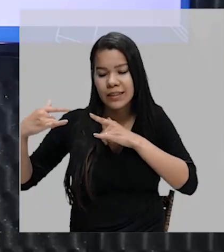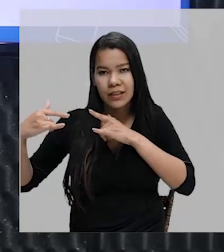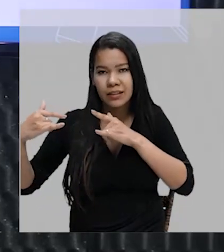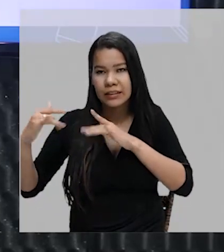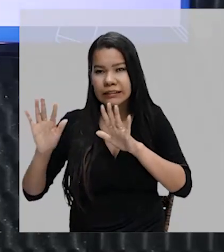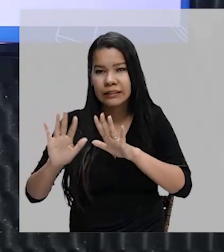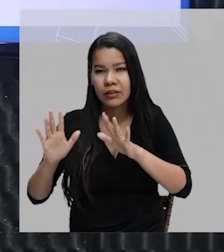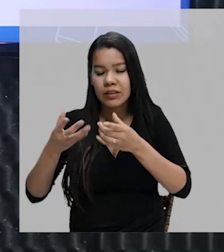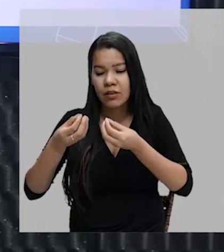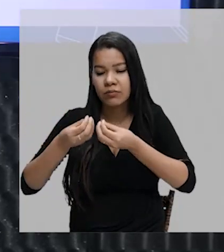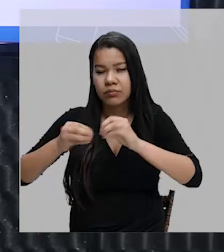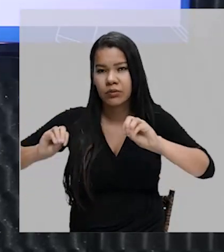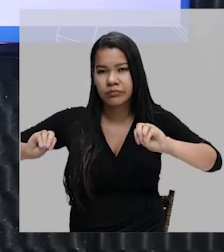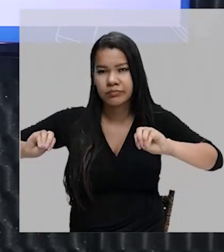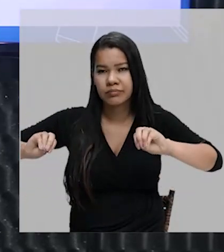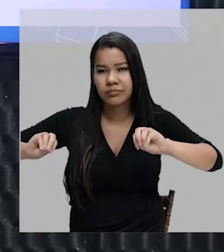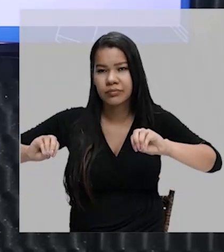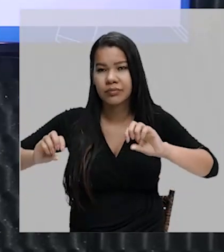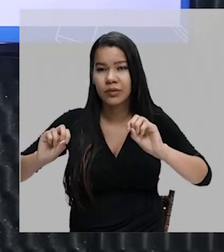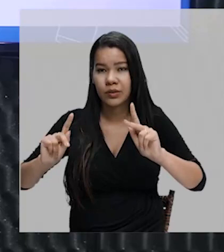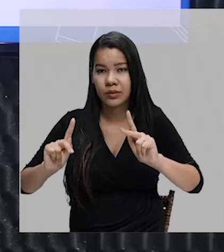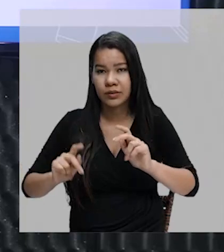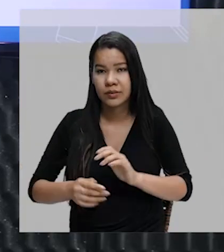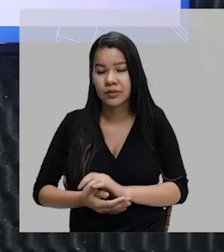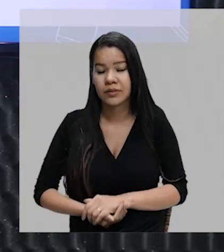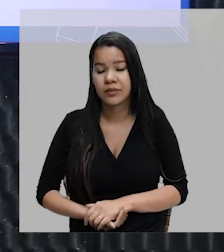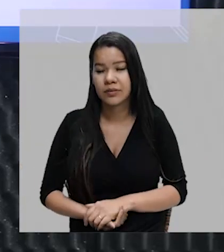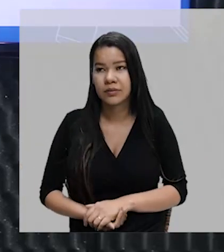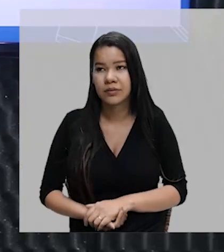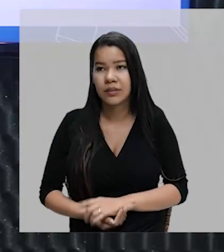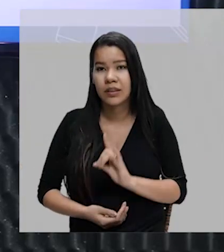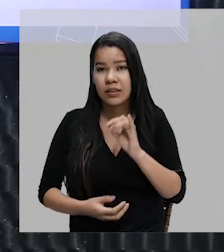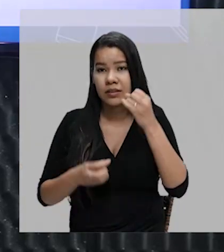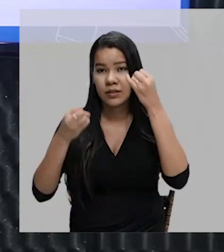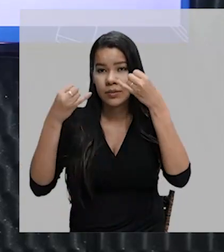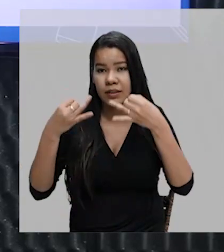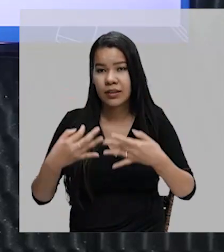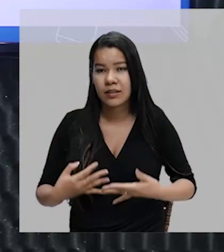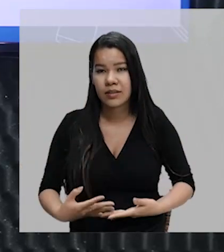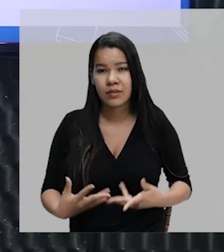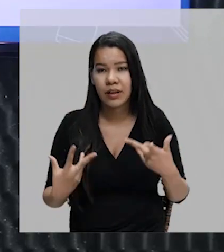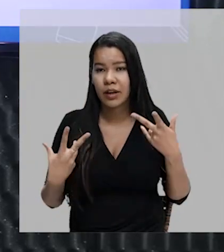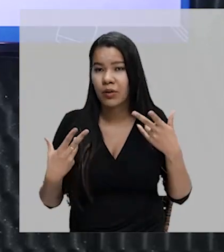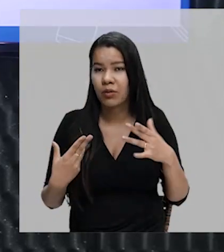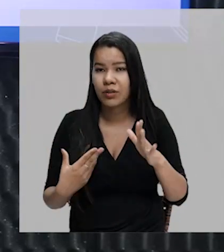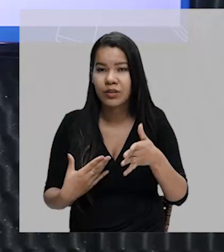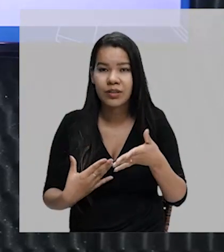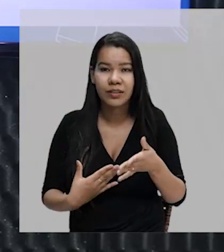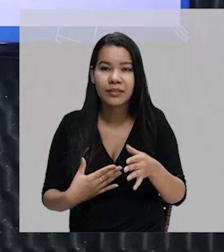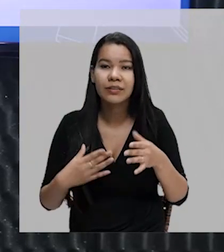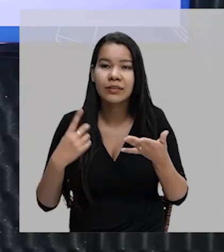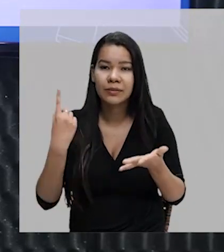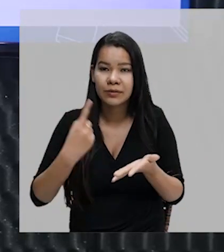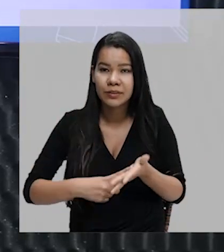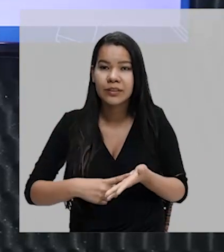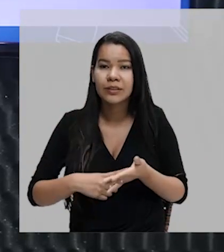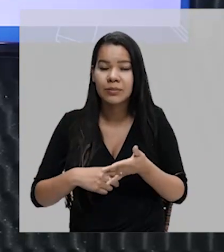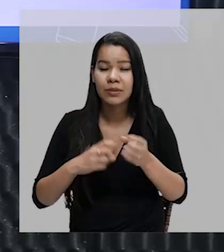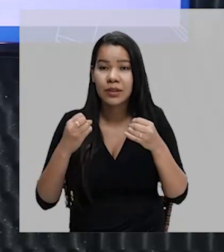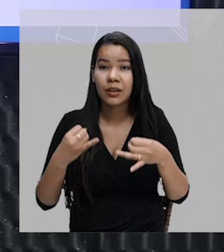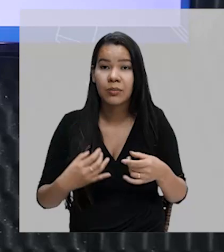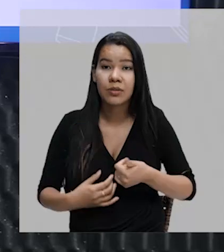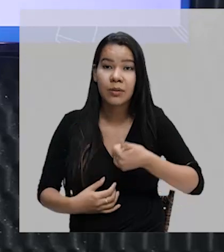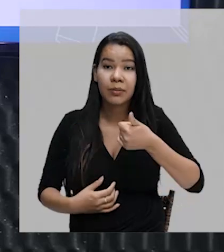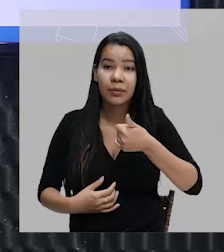irão se repelir. Tá certo? A explicação para isso é a mesma explicação que foi dada para a afirmativa 1.